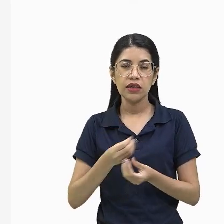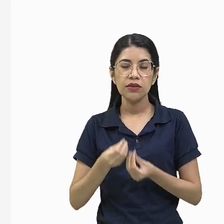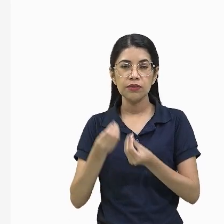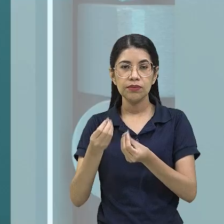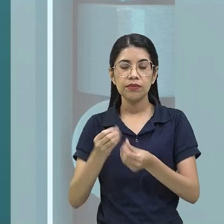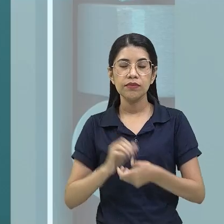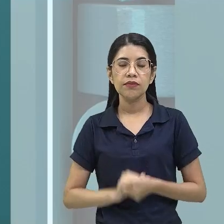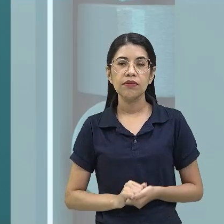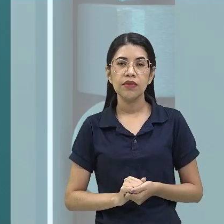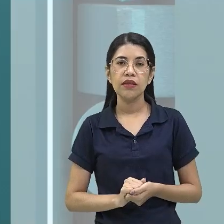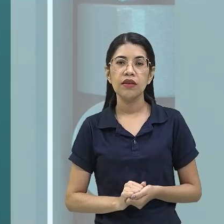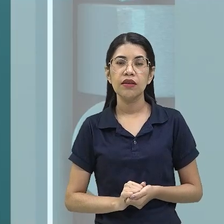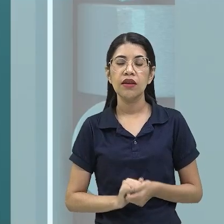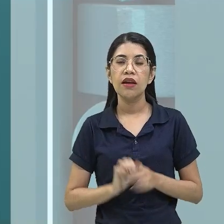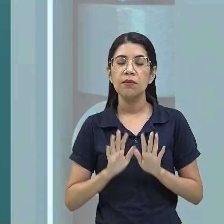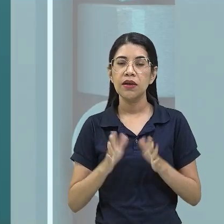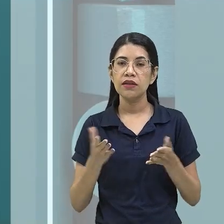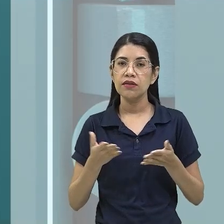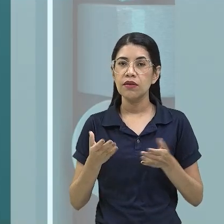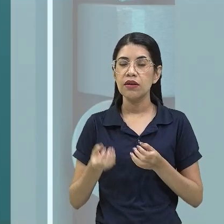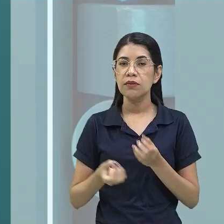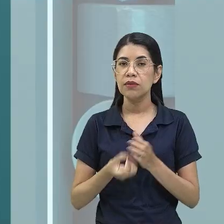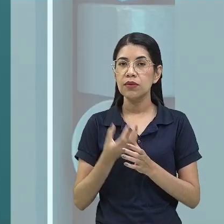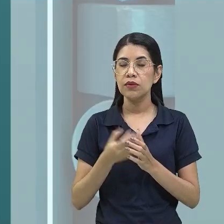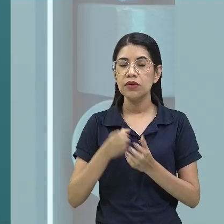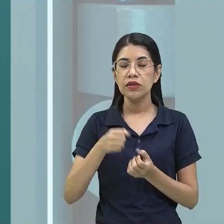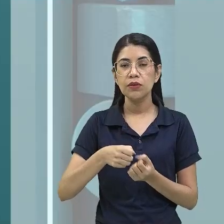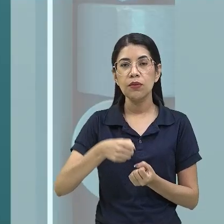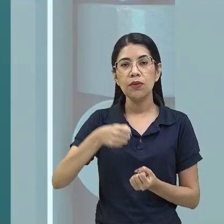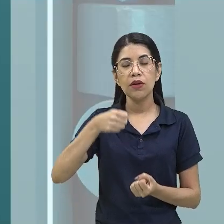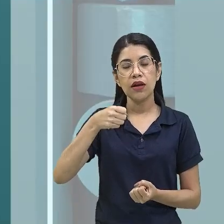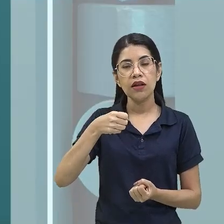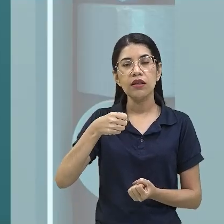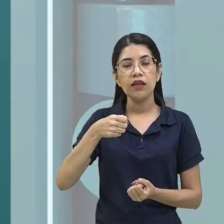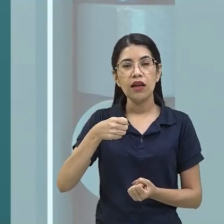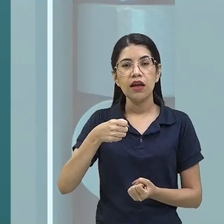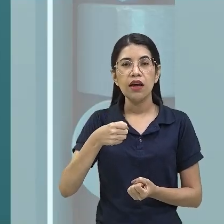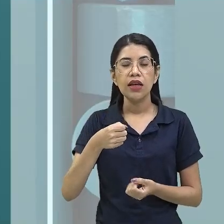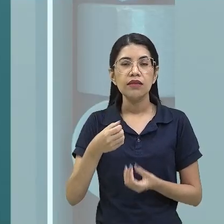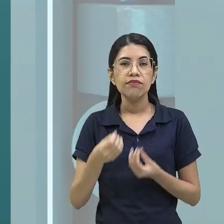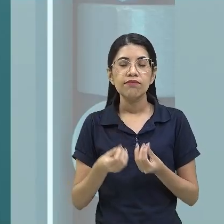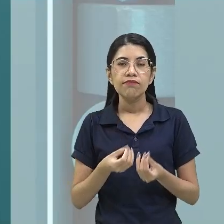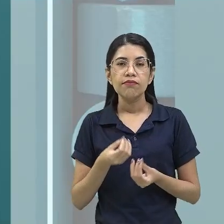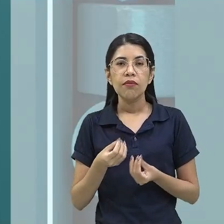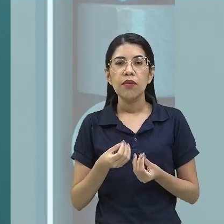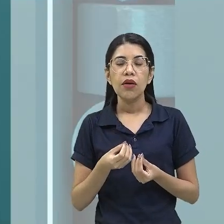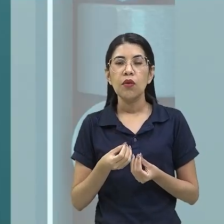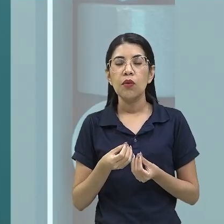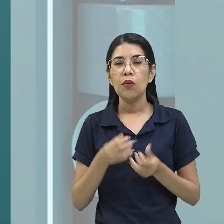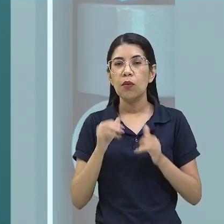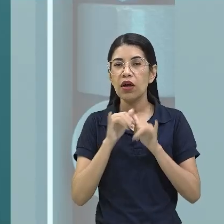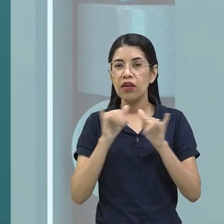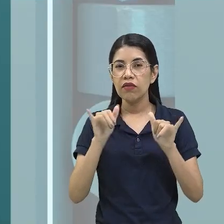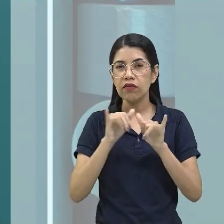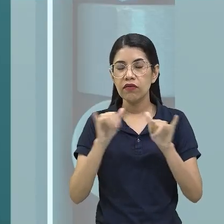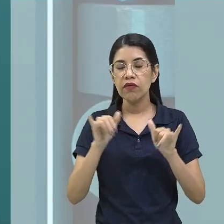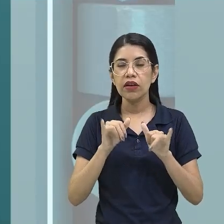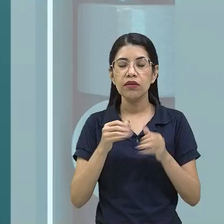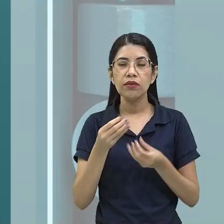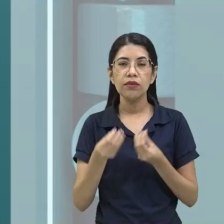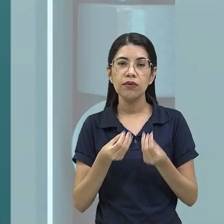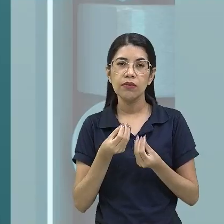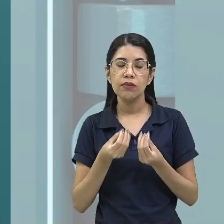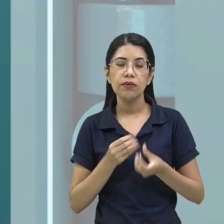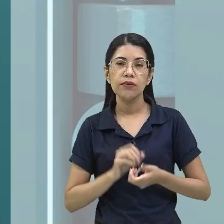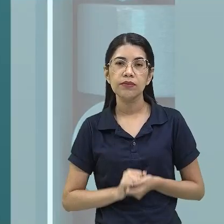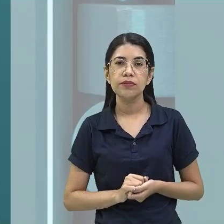Agora, professor, eu quero produzir um cartaz, eu quero produzir uma peça publicitária de uma campanha. Como é que eu